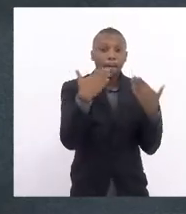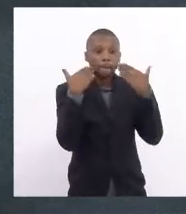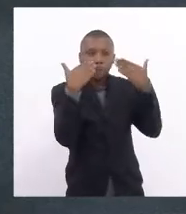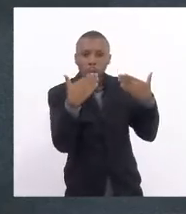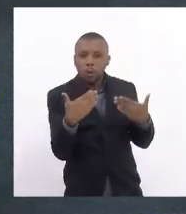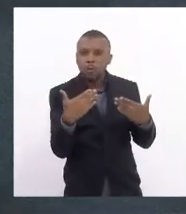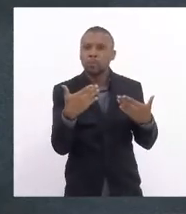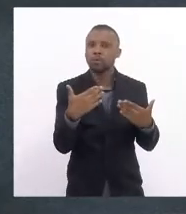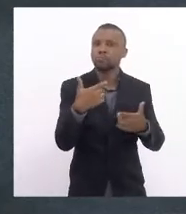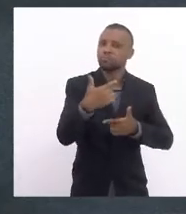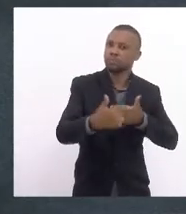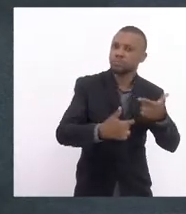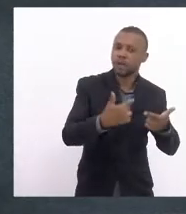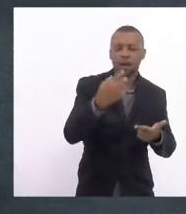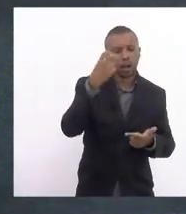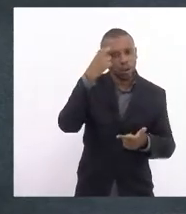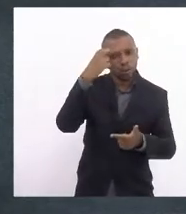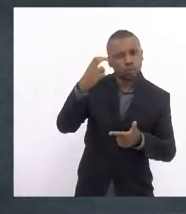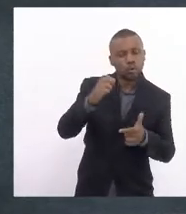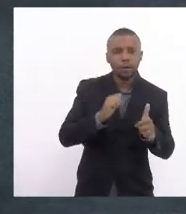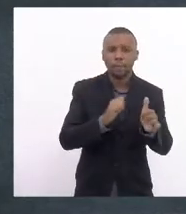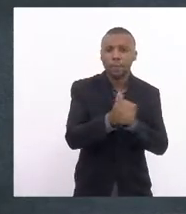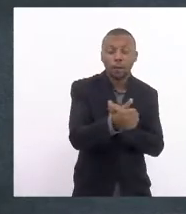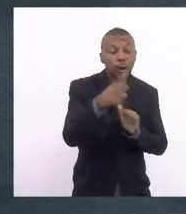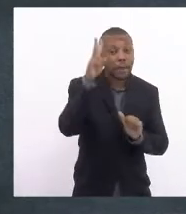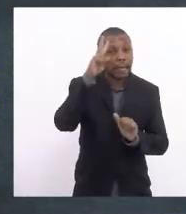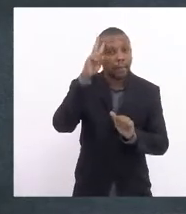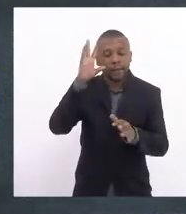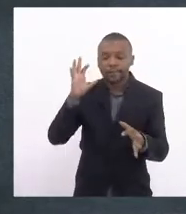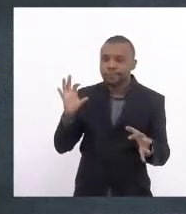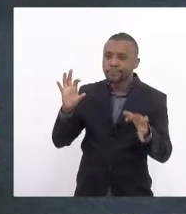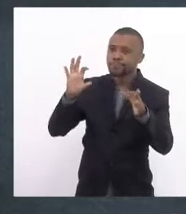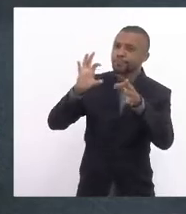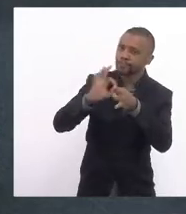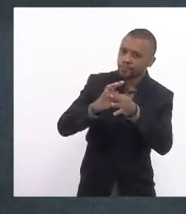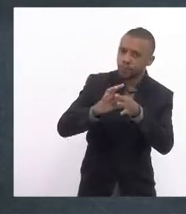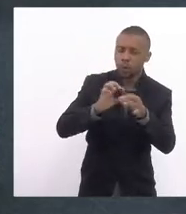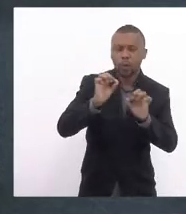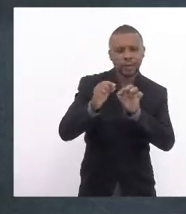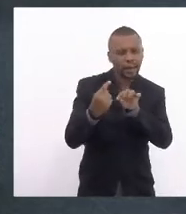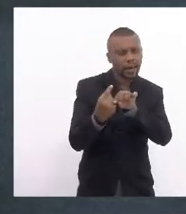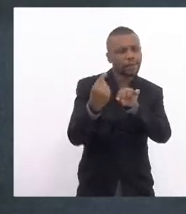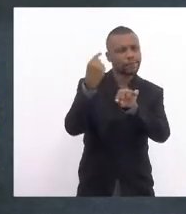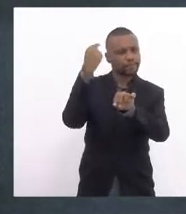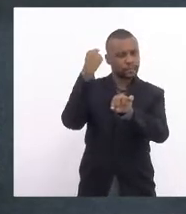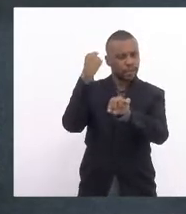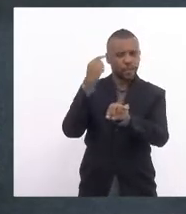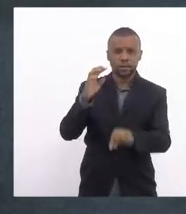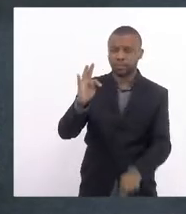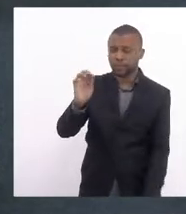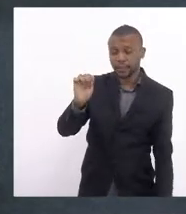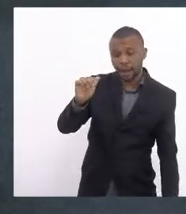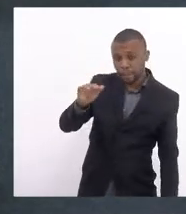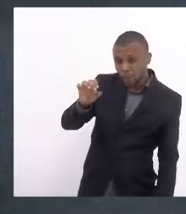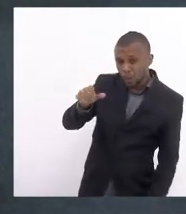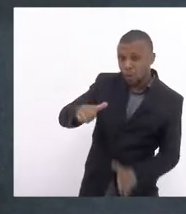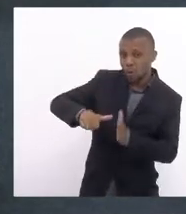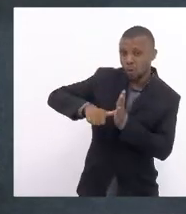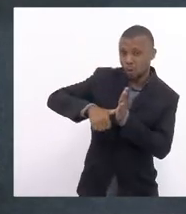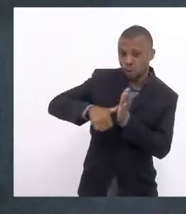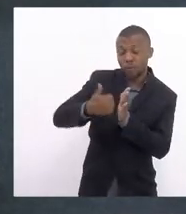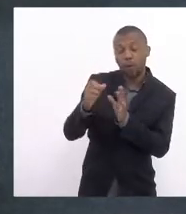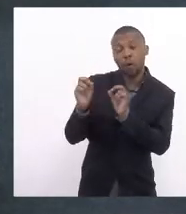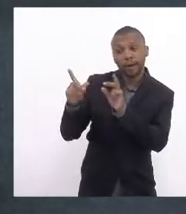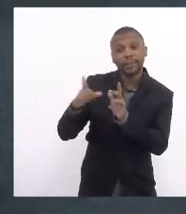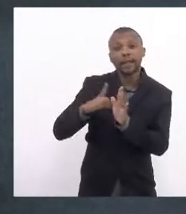que relembrem um pouco a vocação do que era o Tamoio, é uma ideia pertinente, é uma ideia válida. Daí a ideia de, daí a proposta